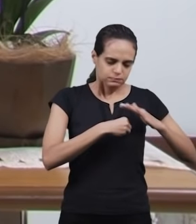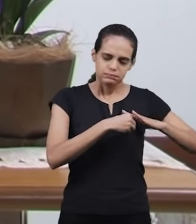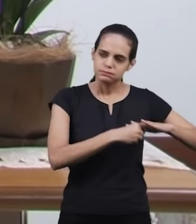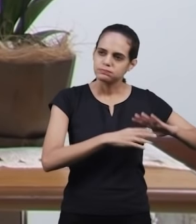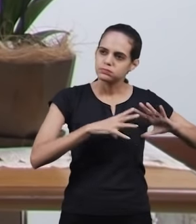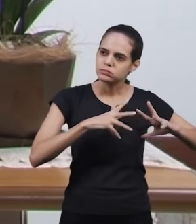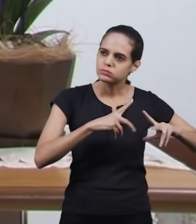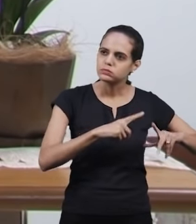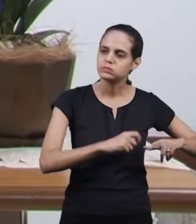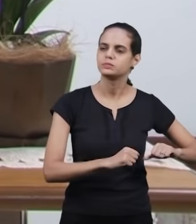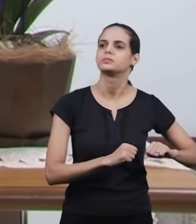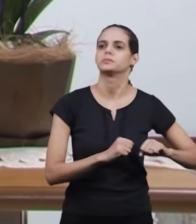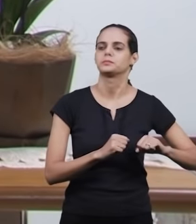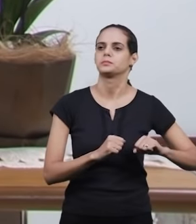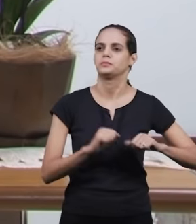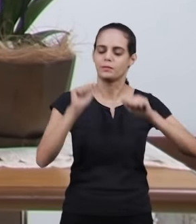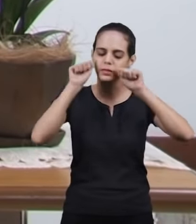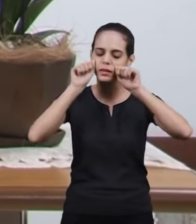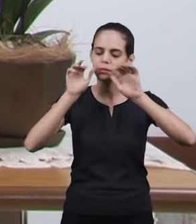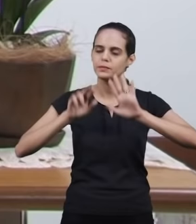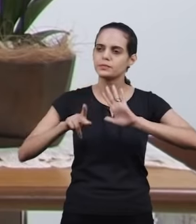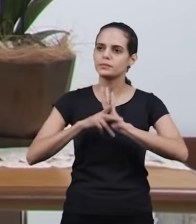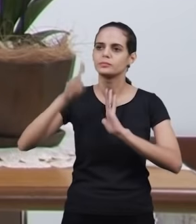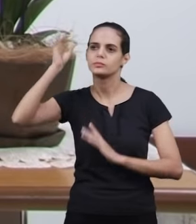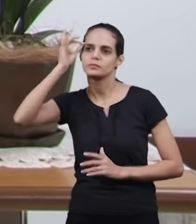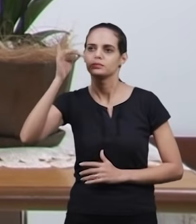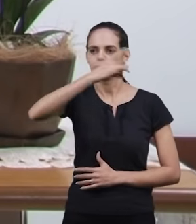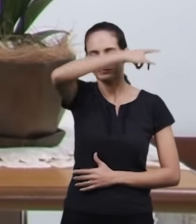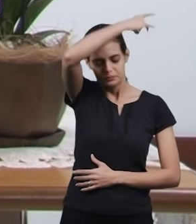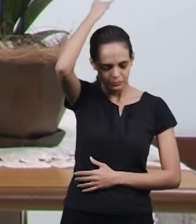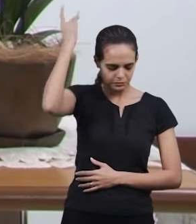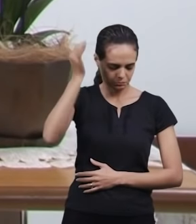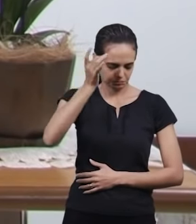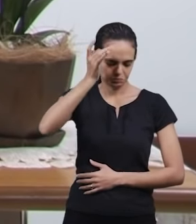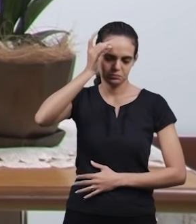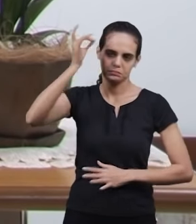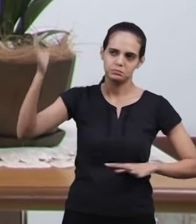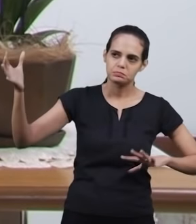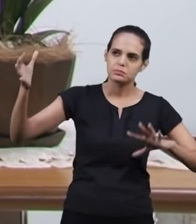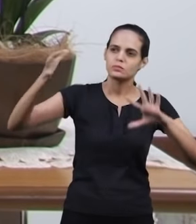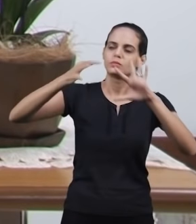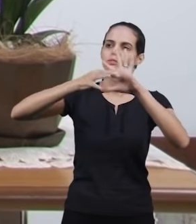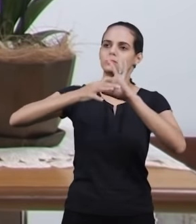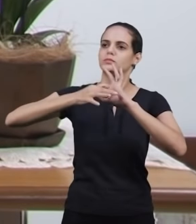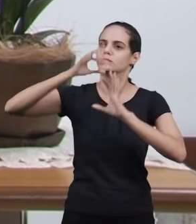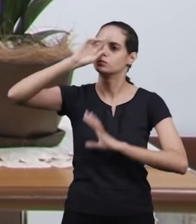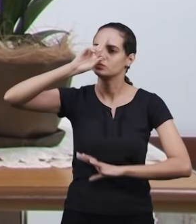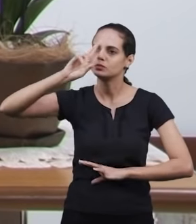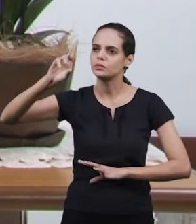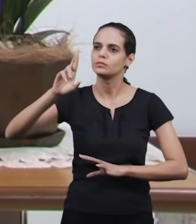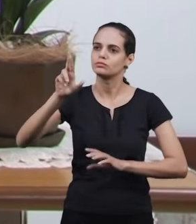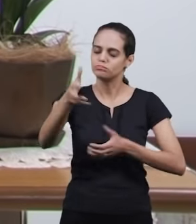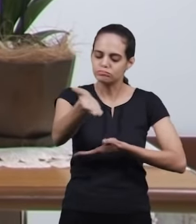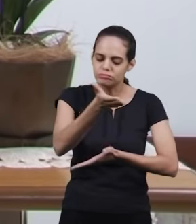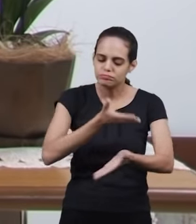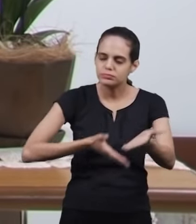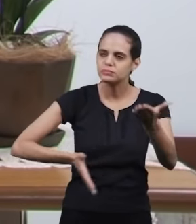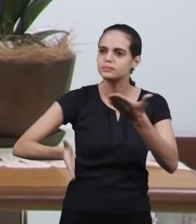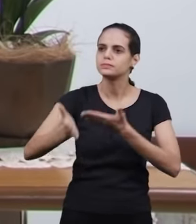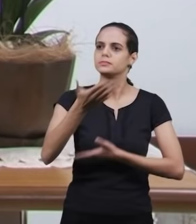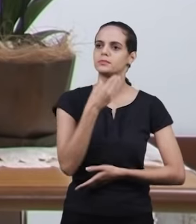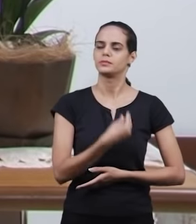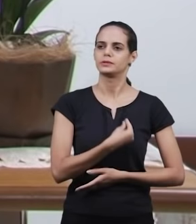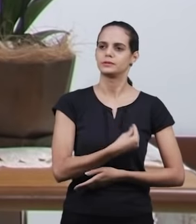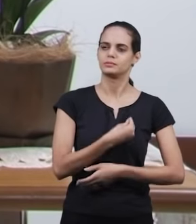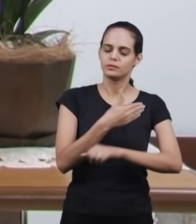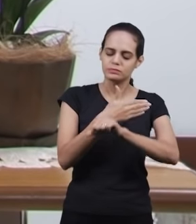falhas e limitações, mas através da bênção do teu Santo Espírito, estejamos em plena comunhão, Pai, contigo e uns com os outros,